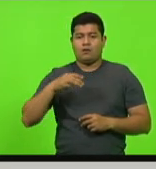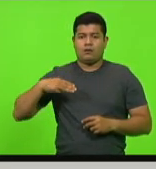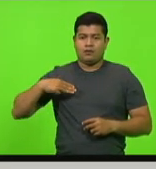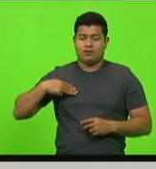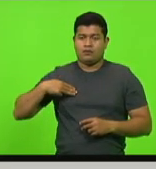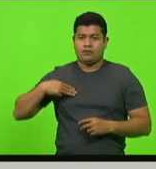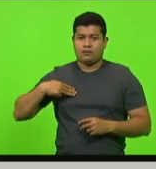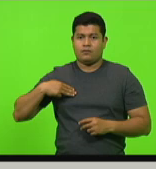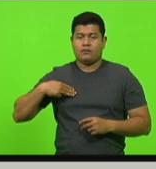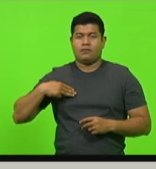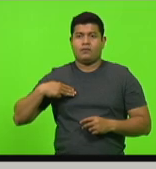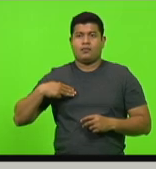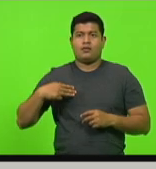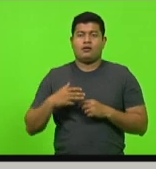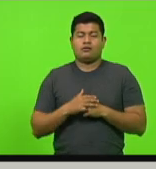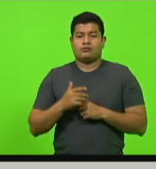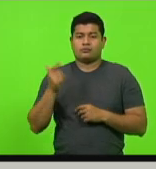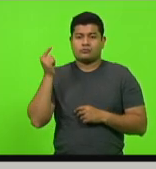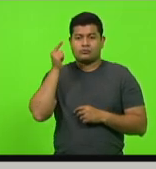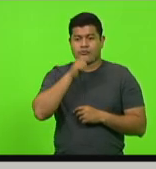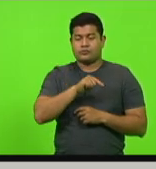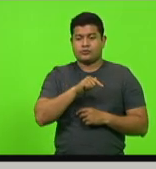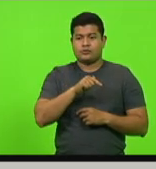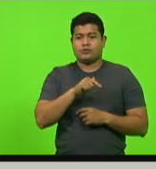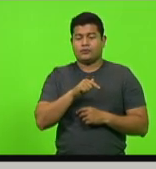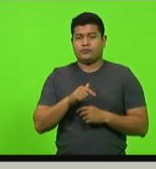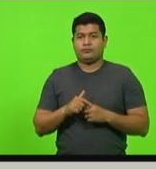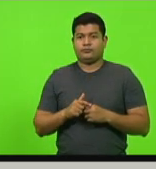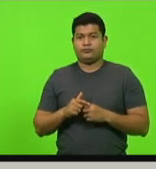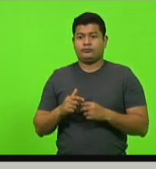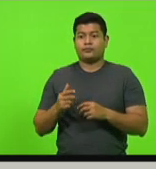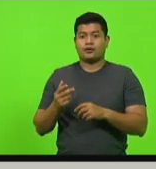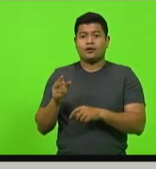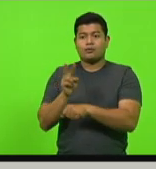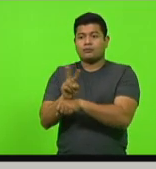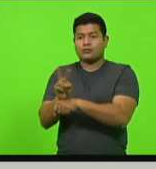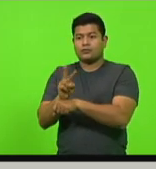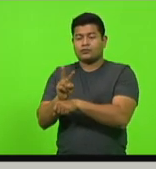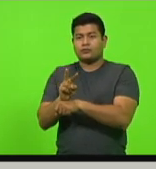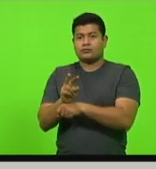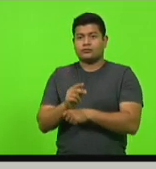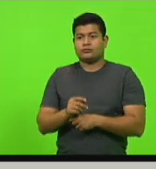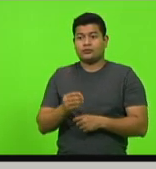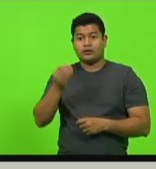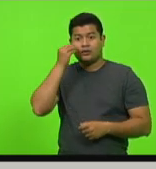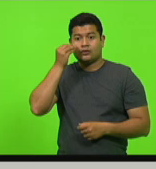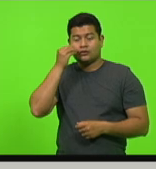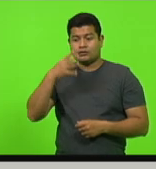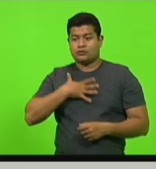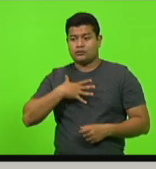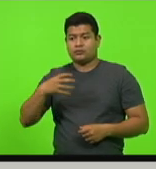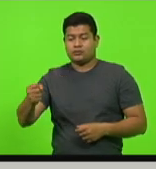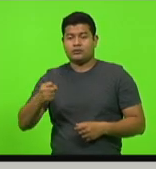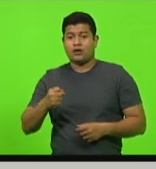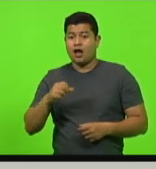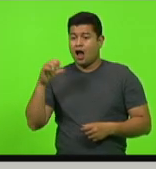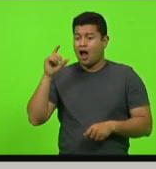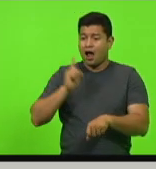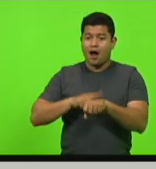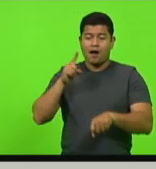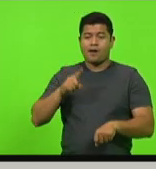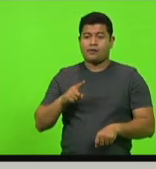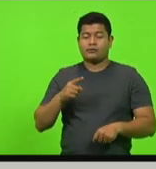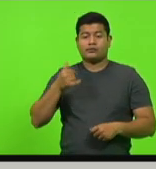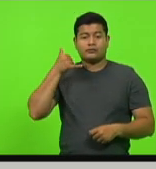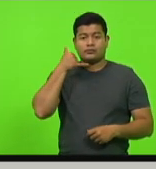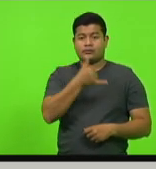Maia, que realizando ronda com a viatura, se depararam com uma tentativa de suicídio e de imediato ligaram para a